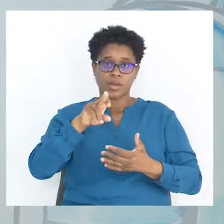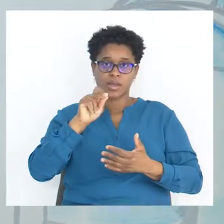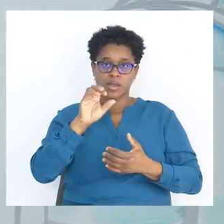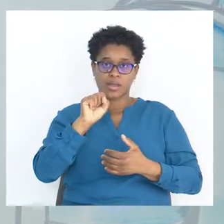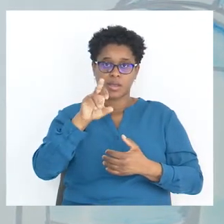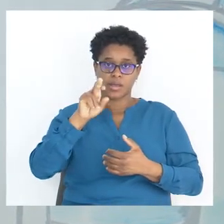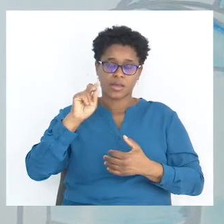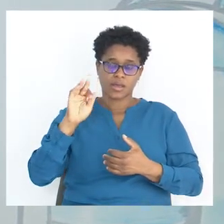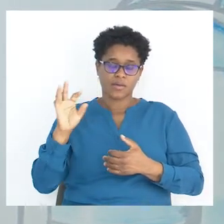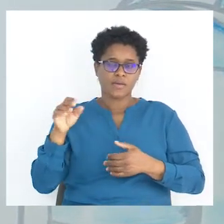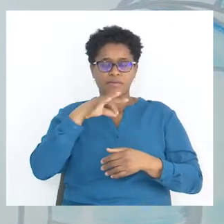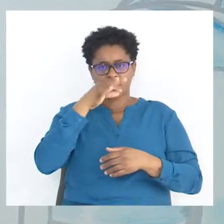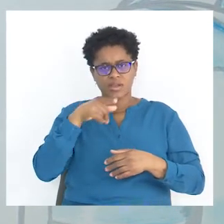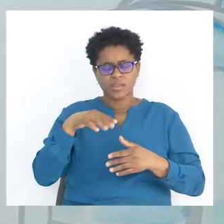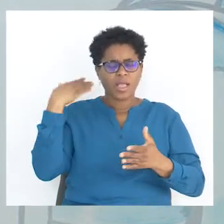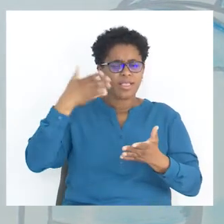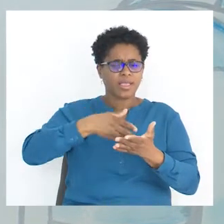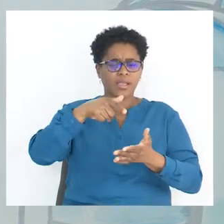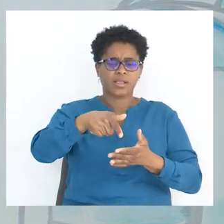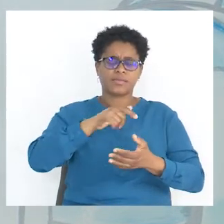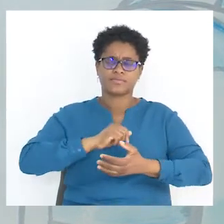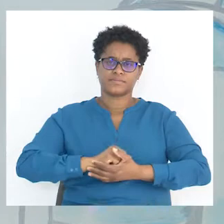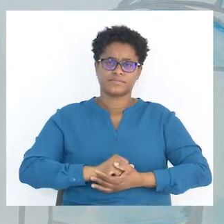ainda falar da dopamina até aqui.